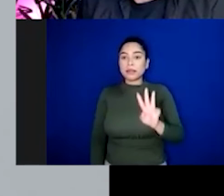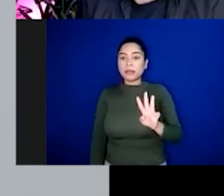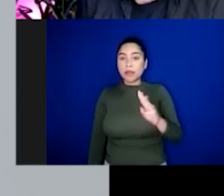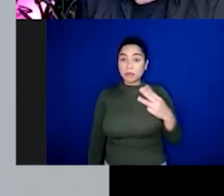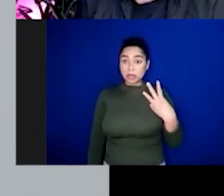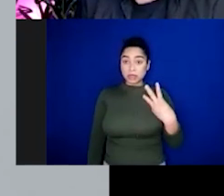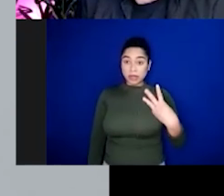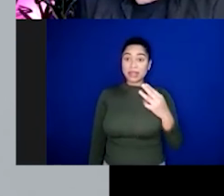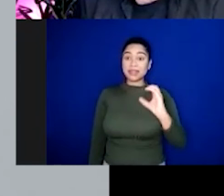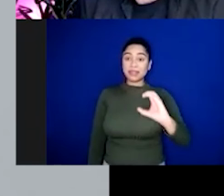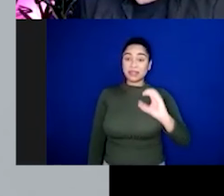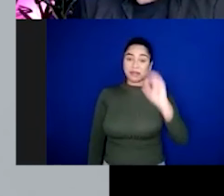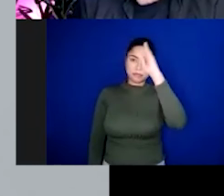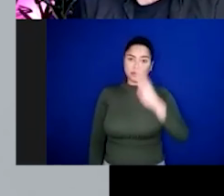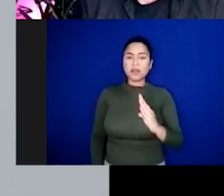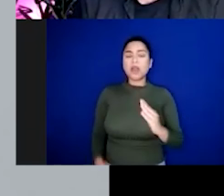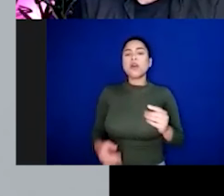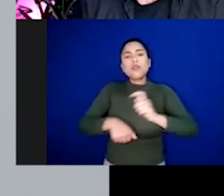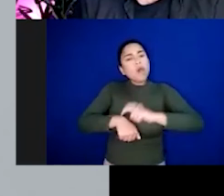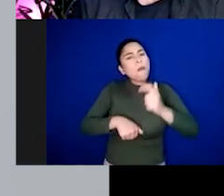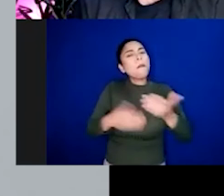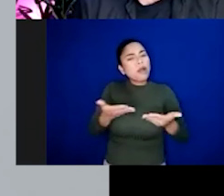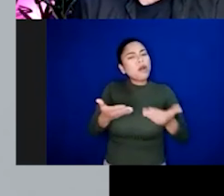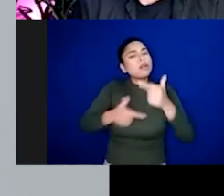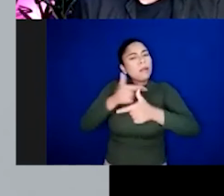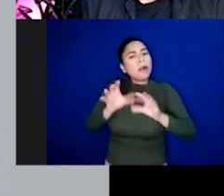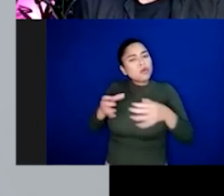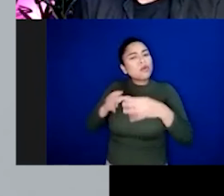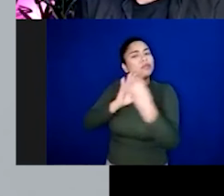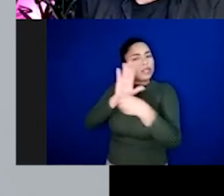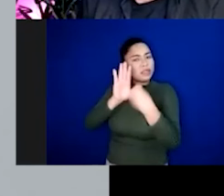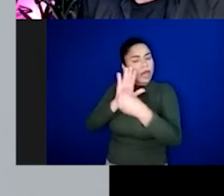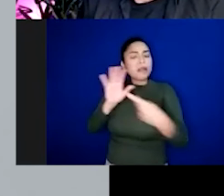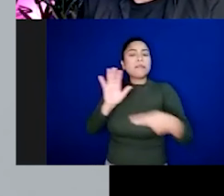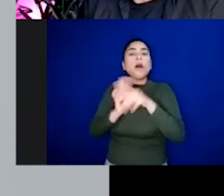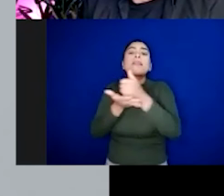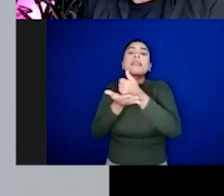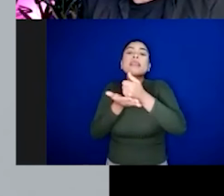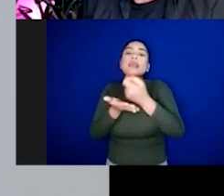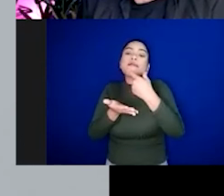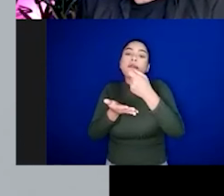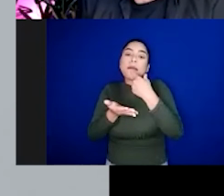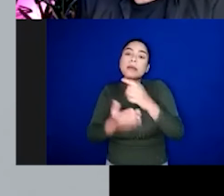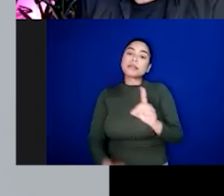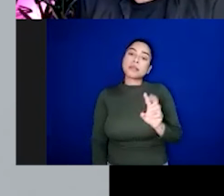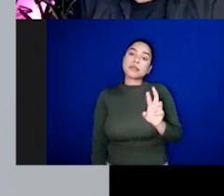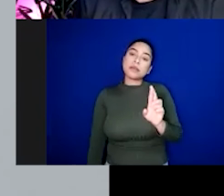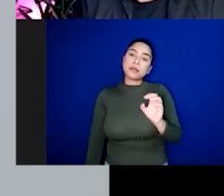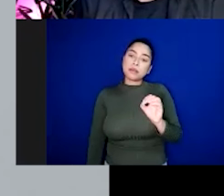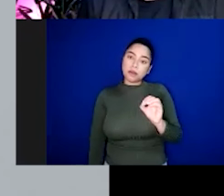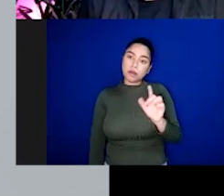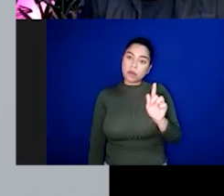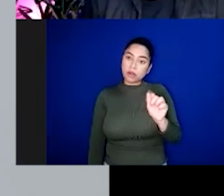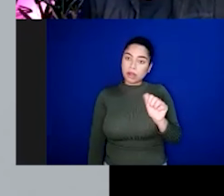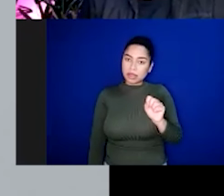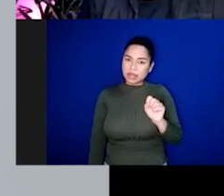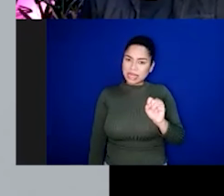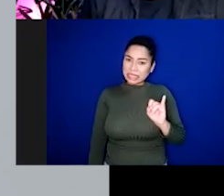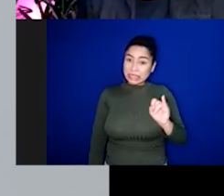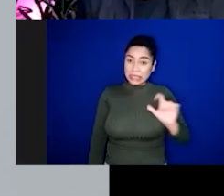Eu trabalho na tive de design da raia Drogasil Mas é bem recente isso eu vim foi a convite eu estive 12 anos no